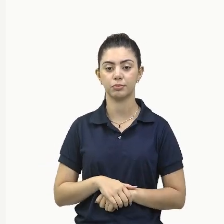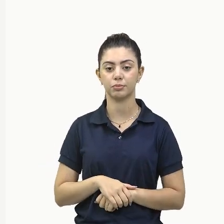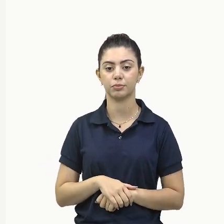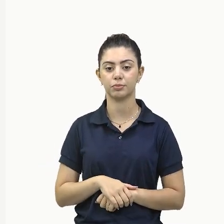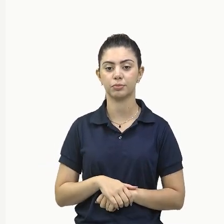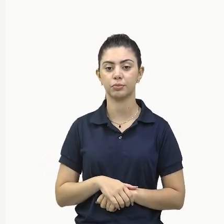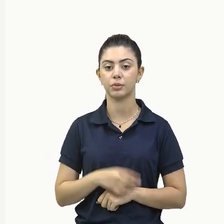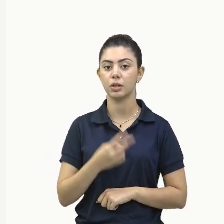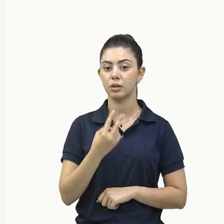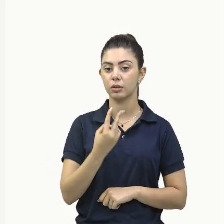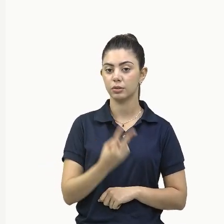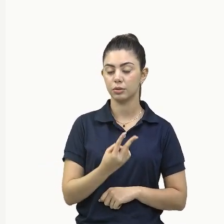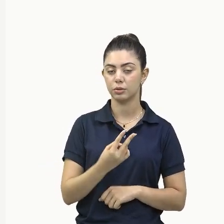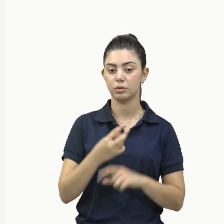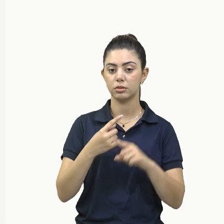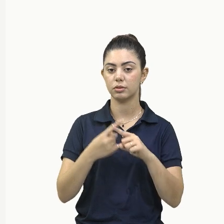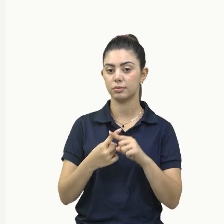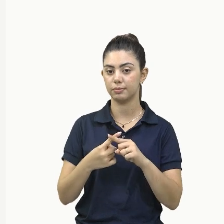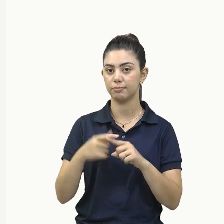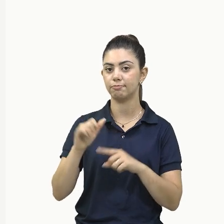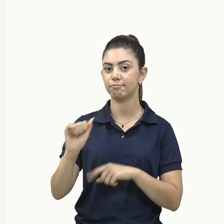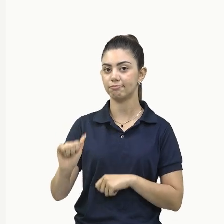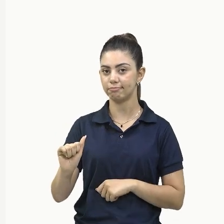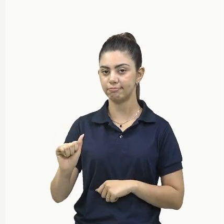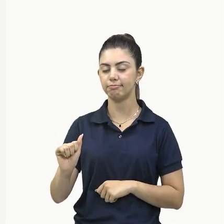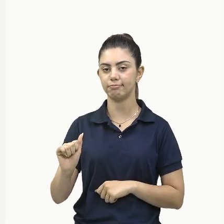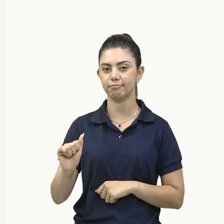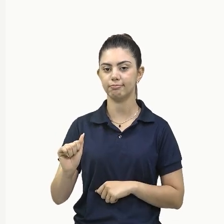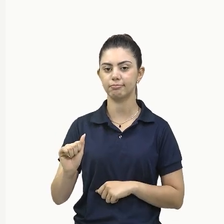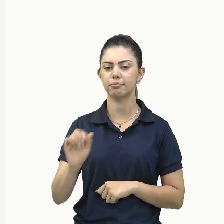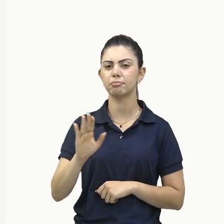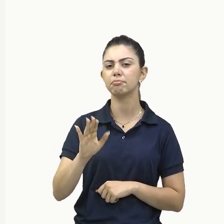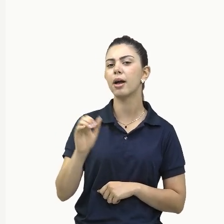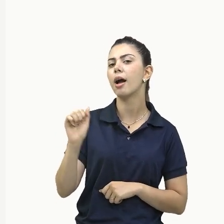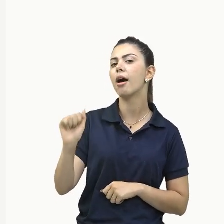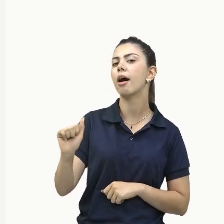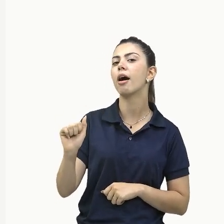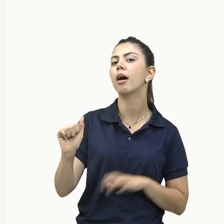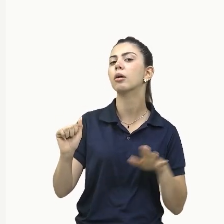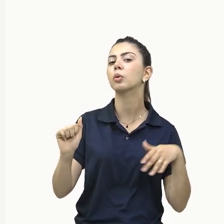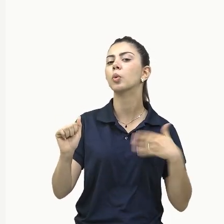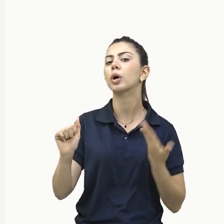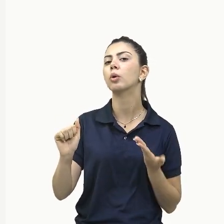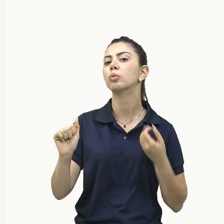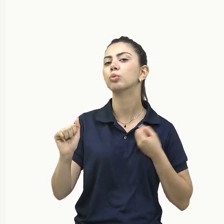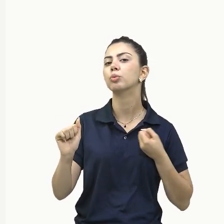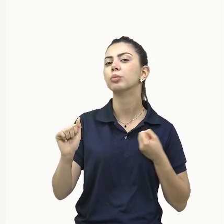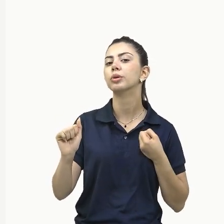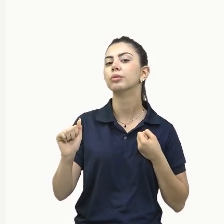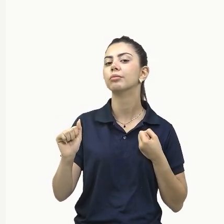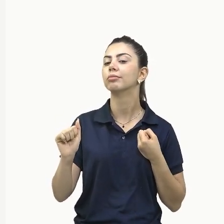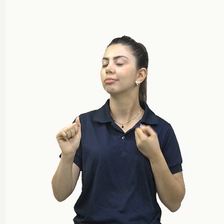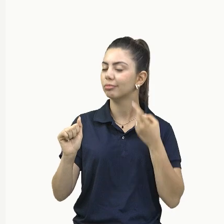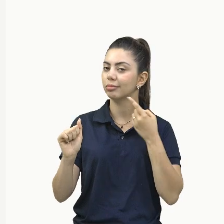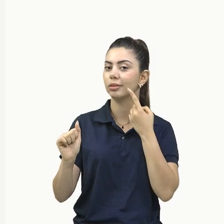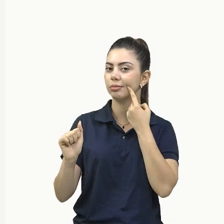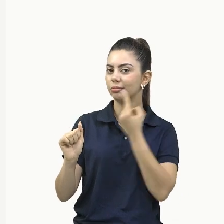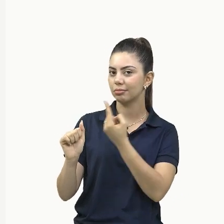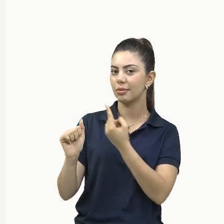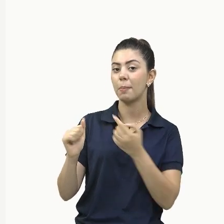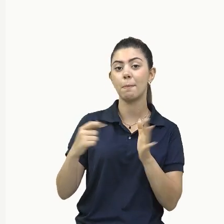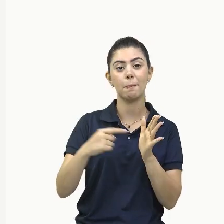por 2 que multiplica A. Mas quem é o nosso A? O nosso A é menos